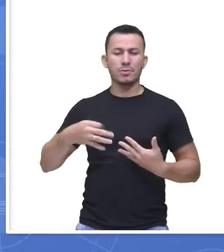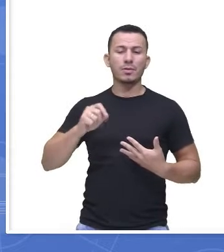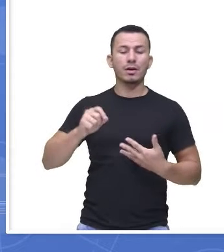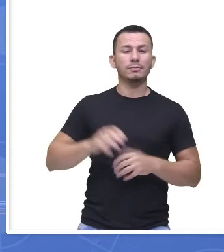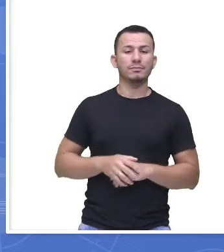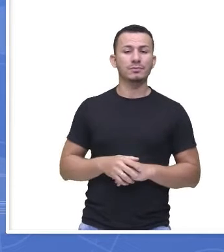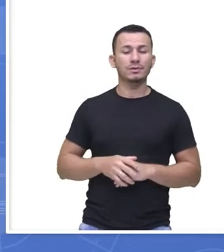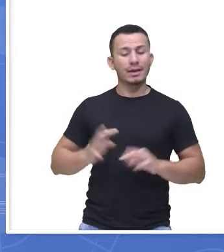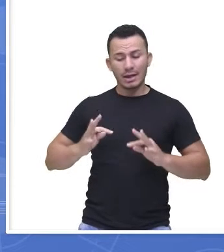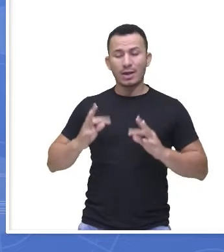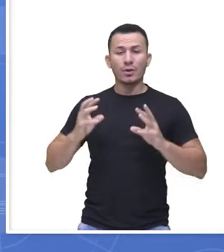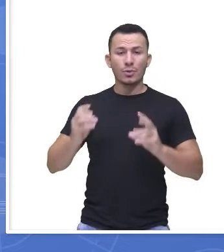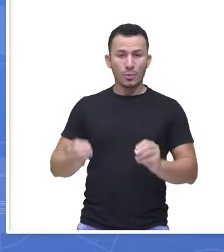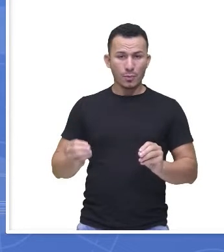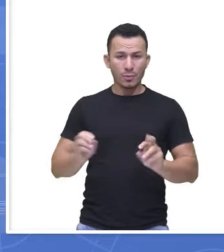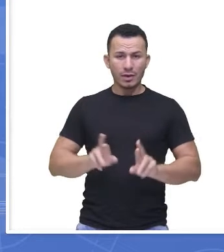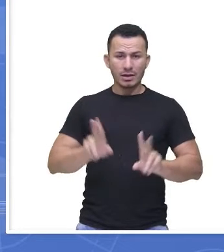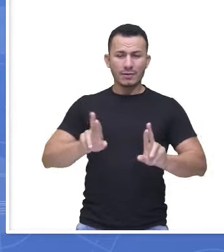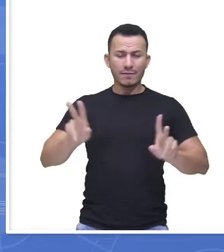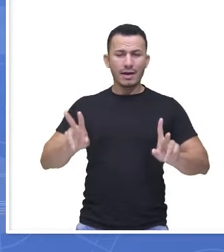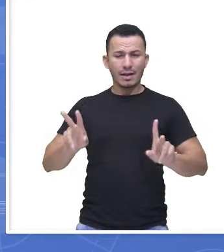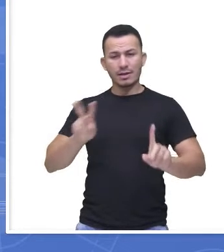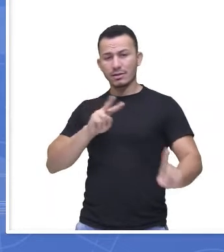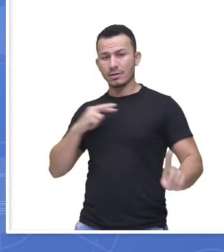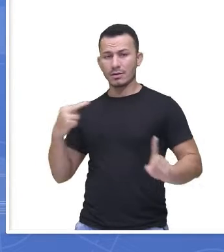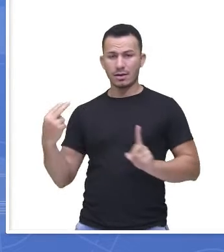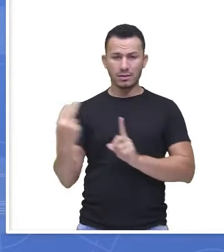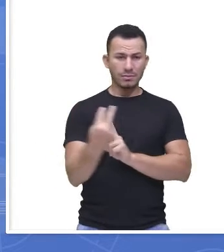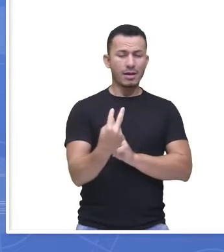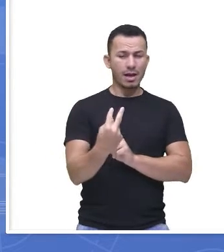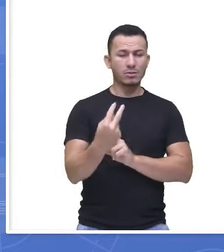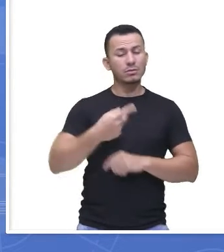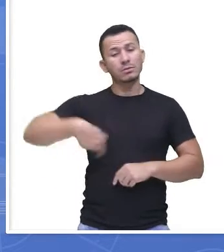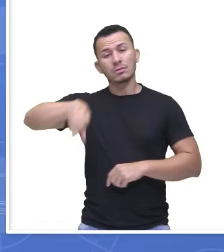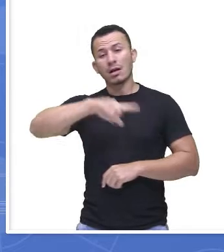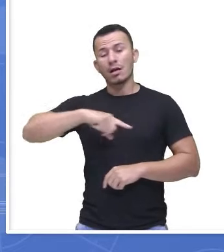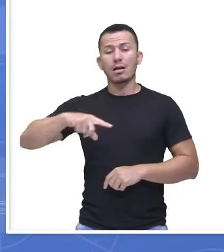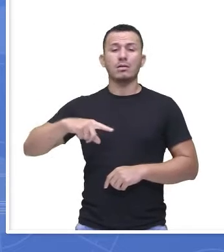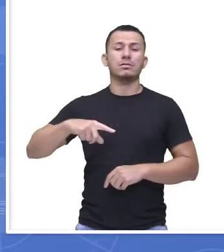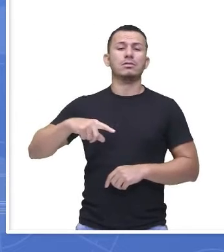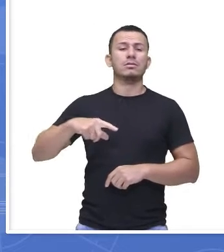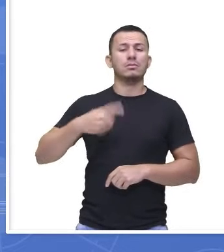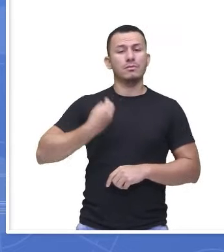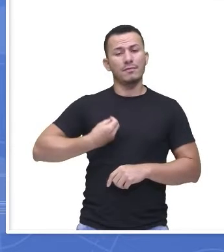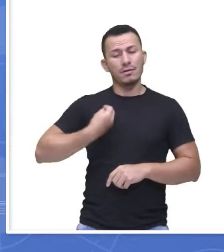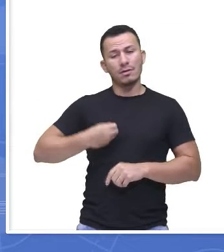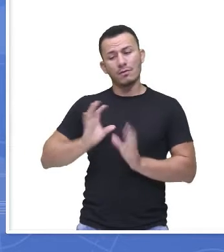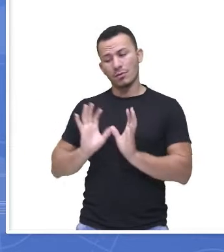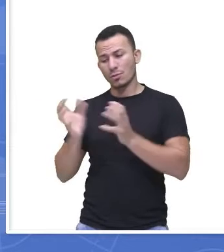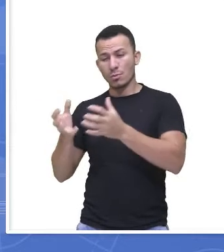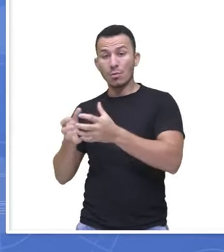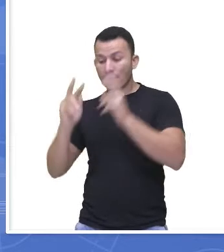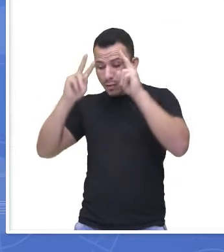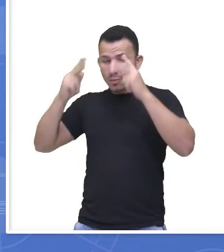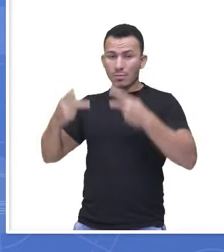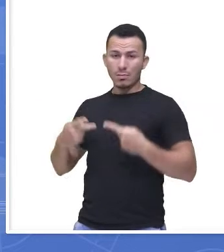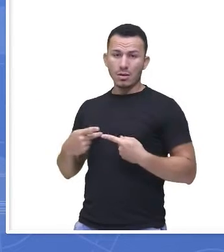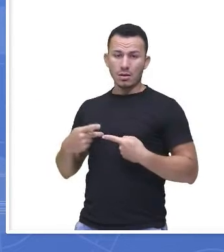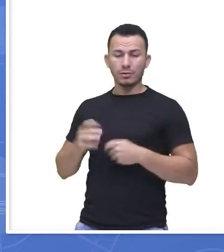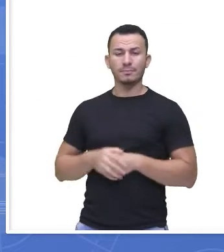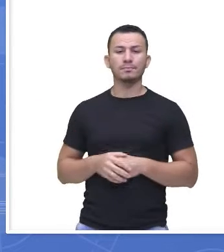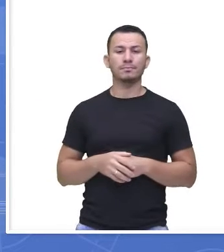tudo que é diverso, são diversos aspectos vivenciados por um determinado grupo humano. Por exemplo,